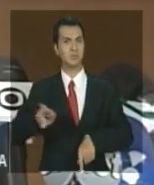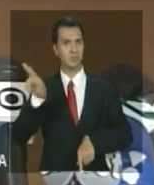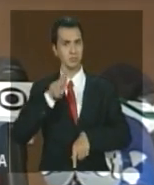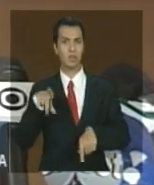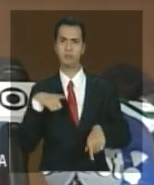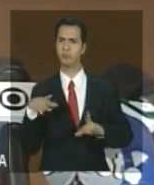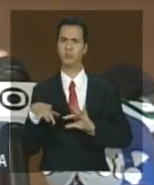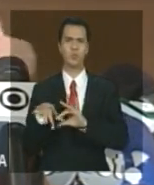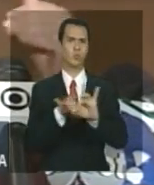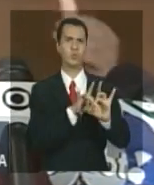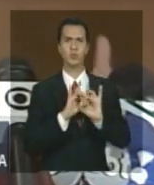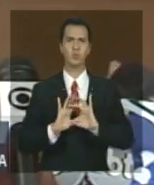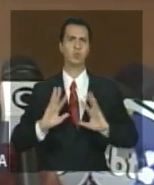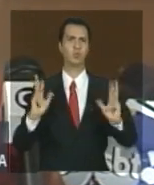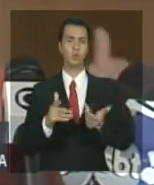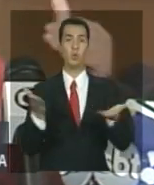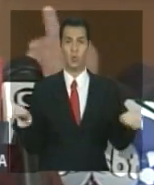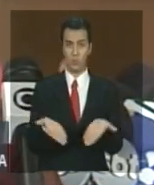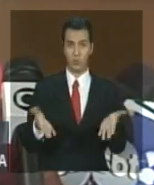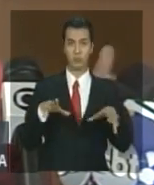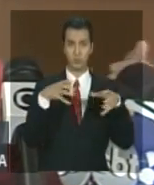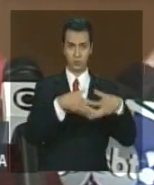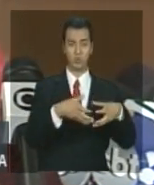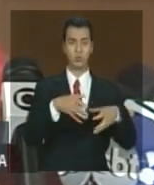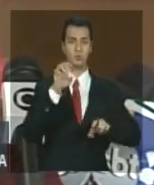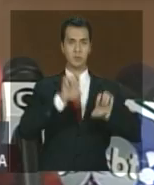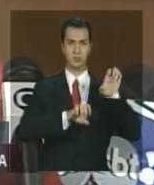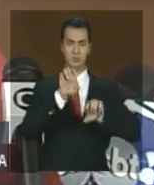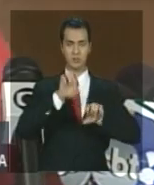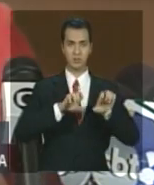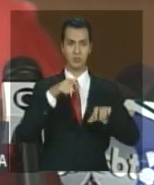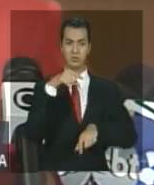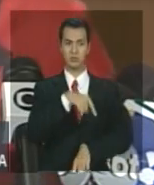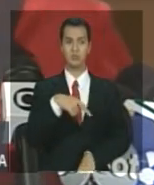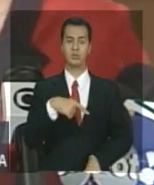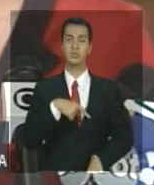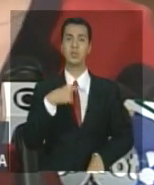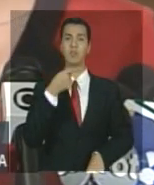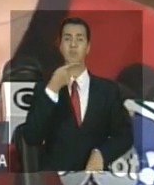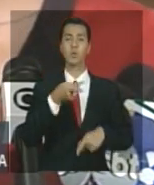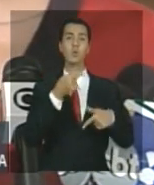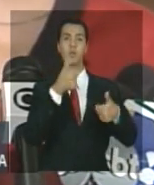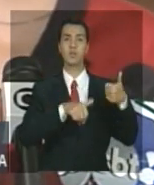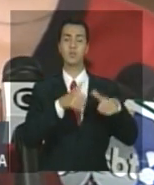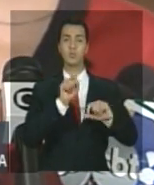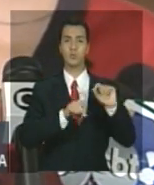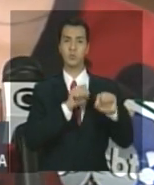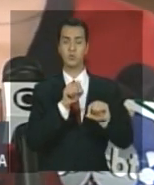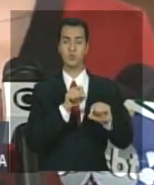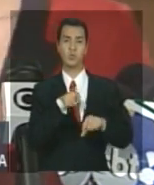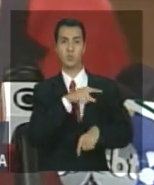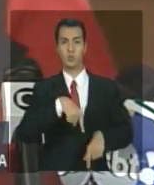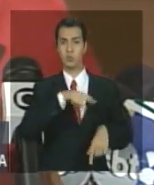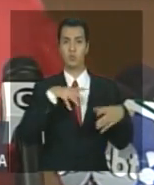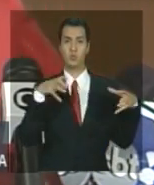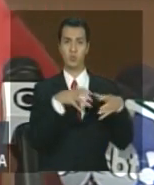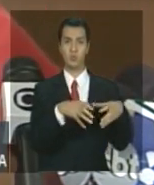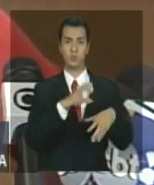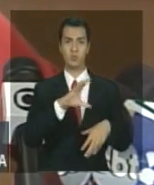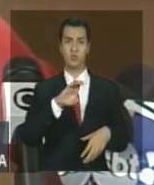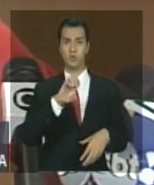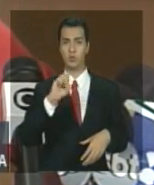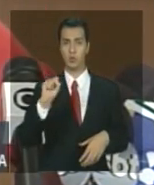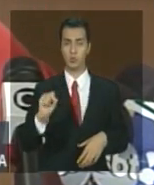Hoje, a avaliação dos empresários no Fórum de CEOs é que a sétima reunião do Fórum de CEOs tinha